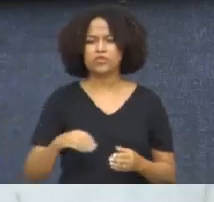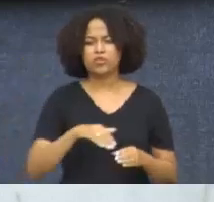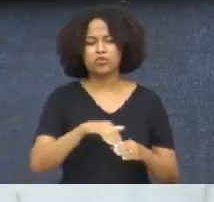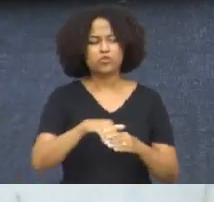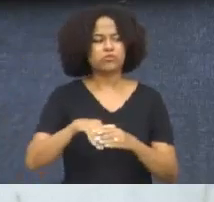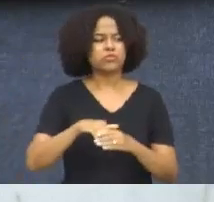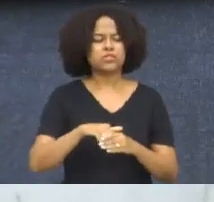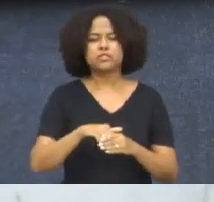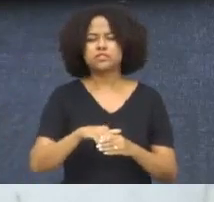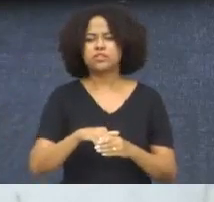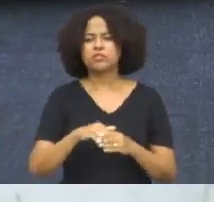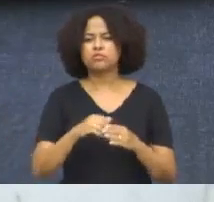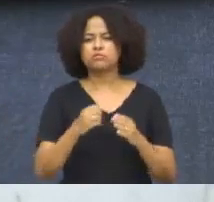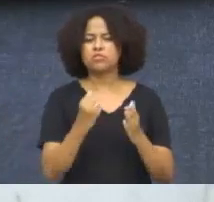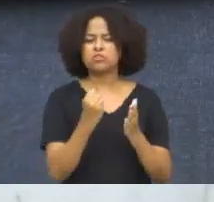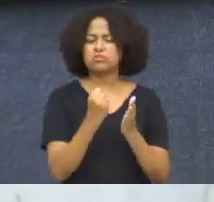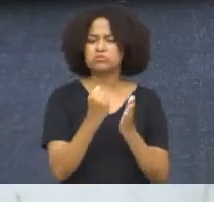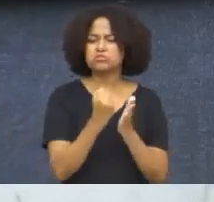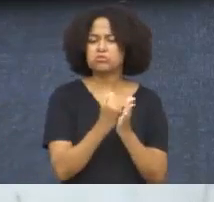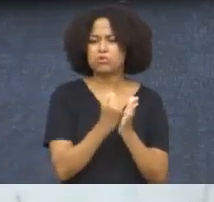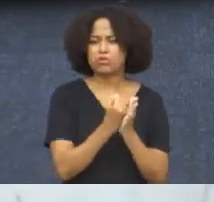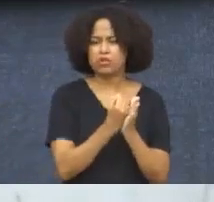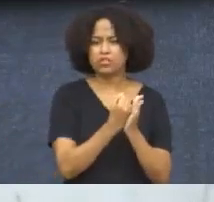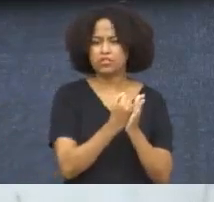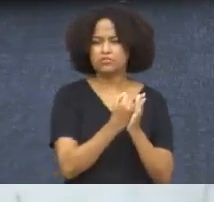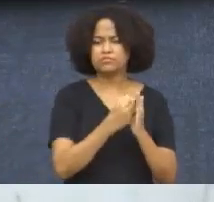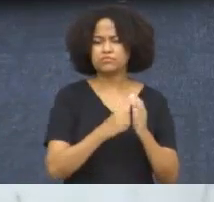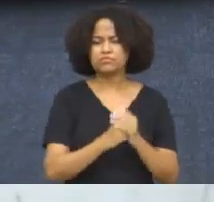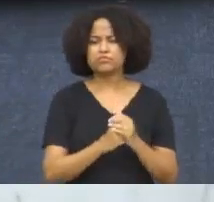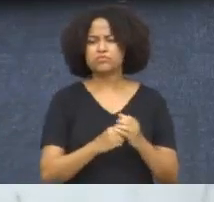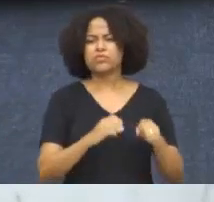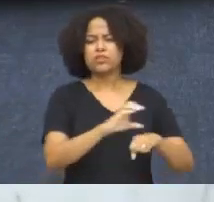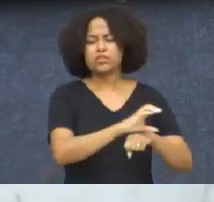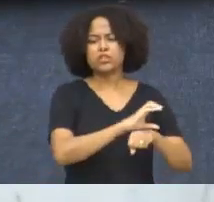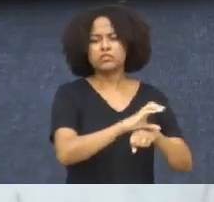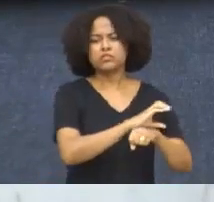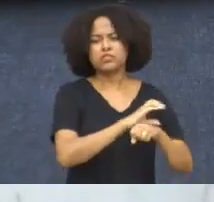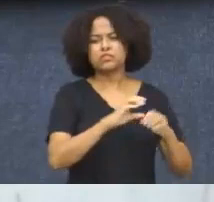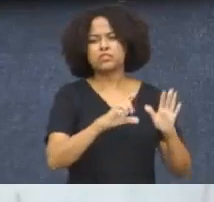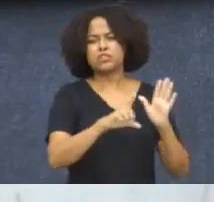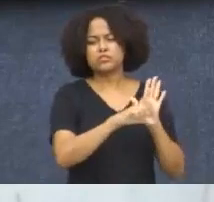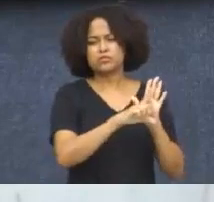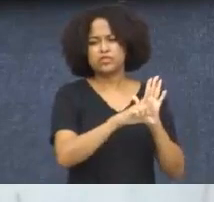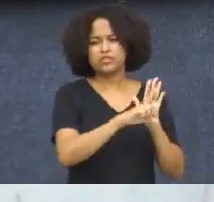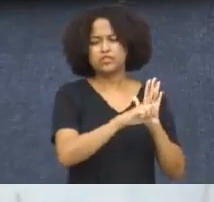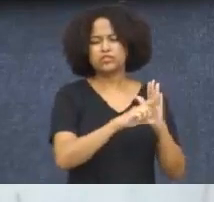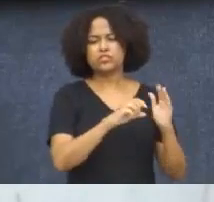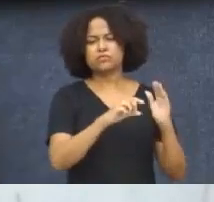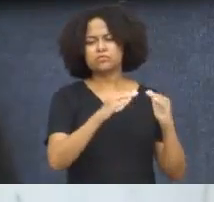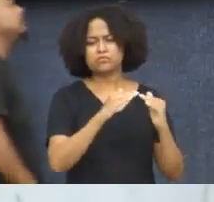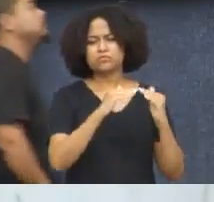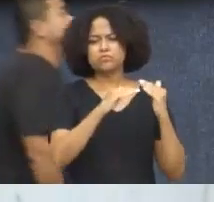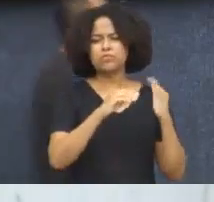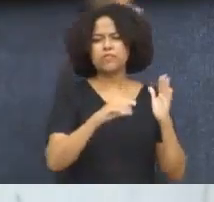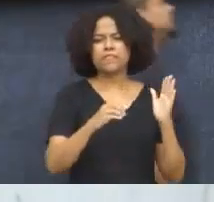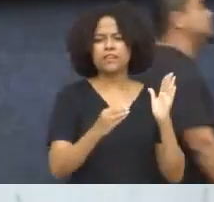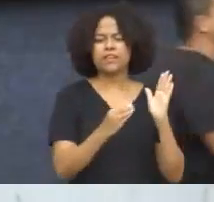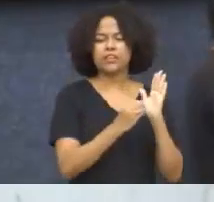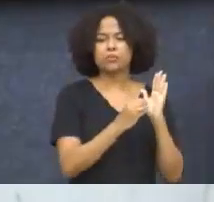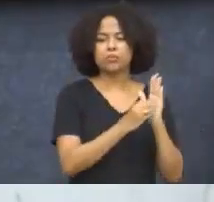das comissões de legislação e justiça pela constitucionalidade, legalidade e regimentalidade da emenda 1.